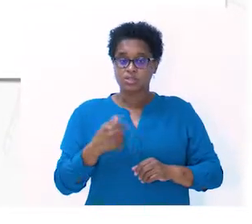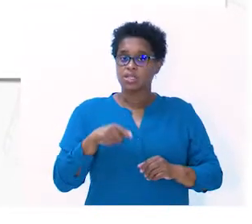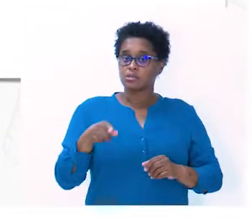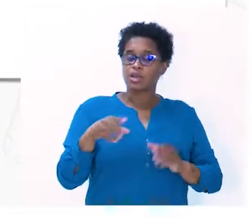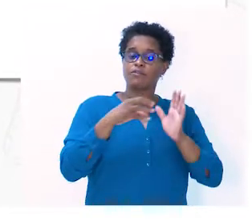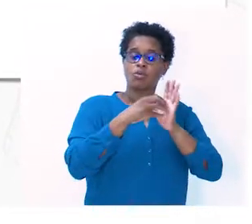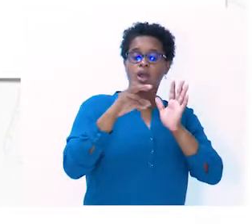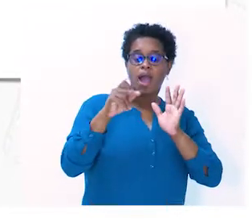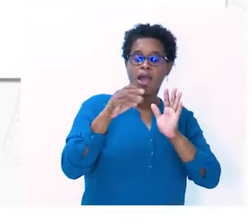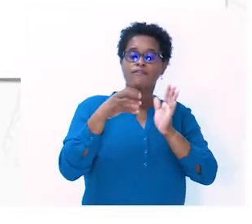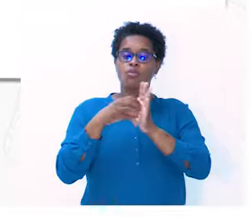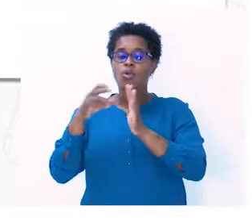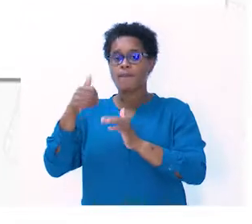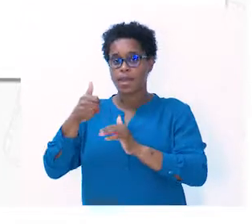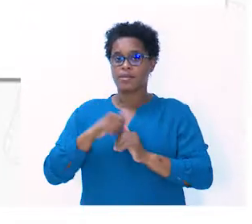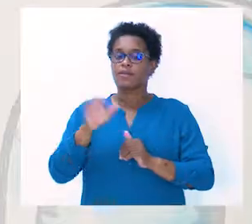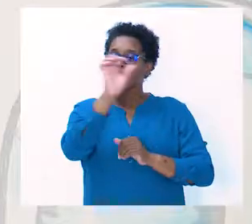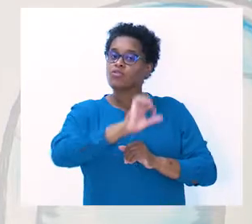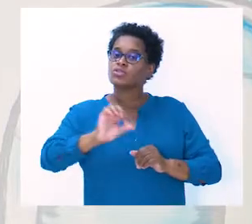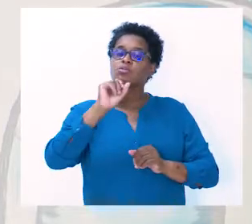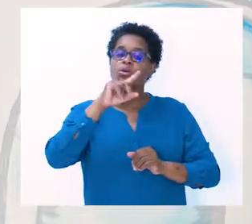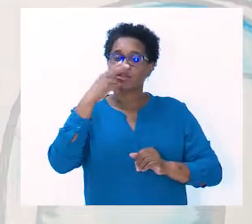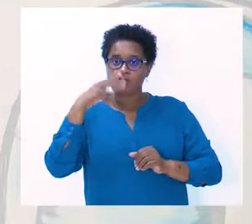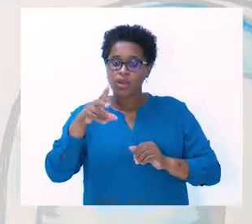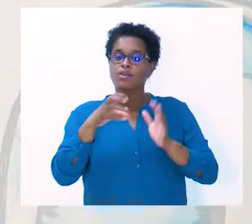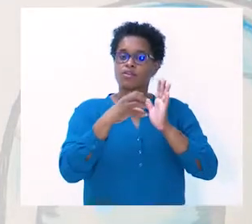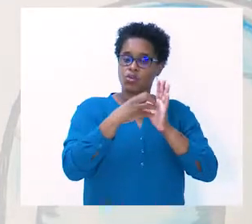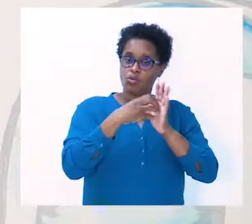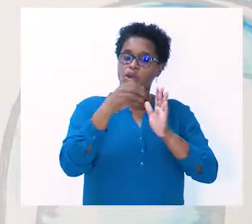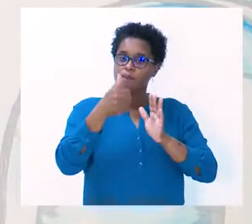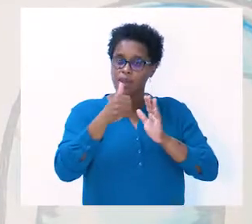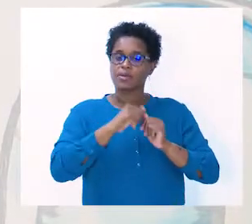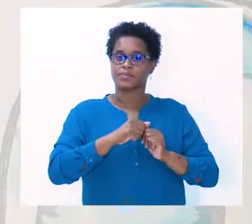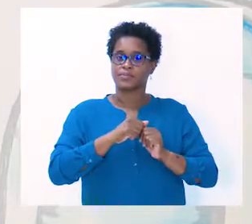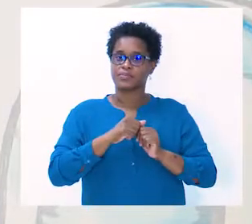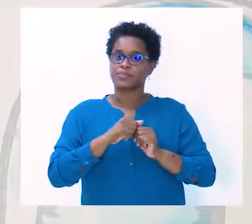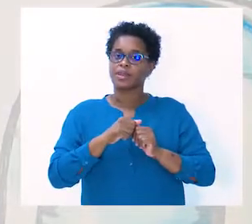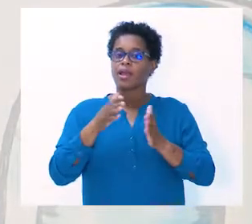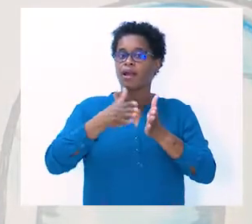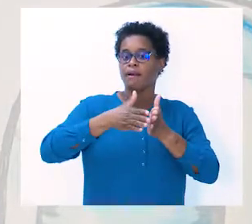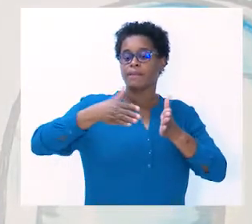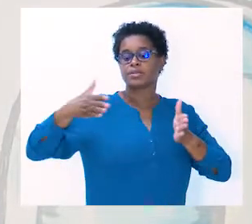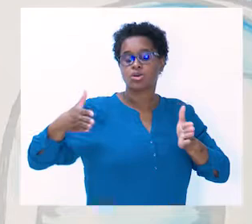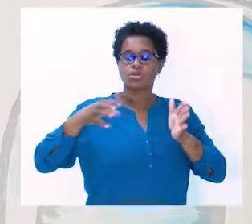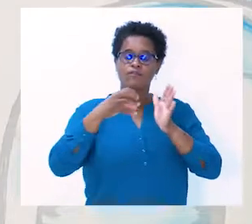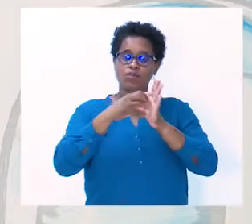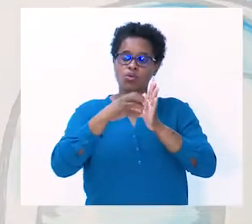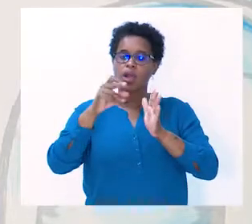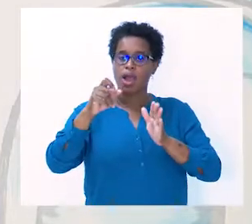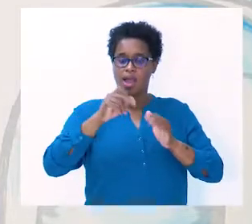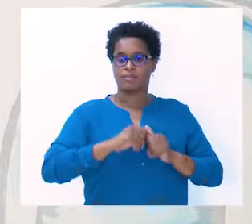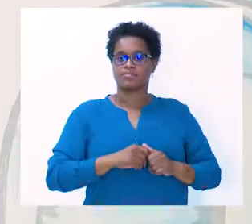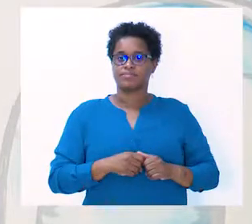aqui figura A e figura B. Vocês podem ver que figura B é a ampliação da